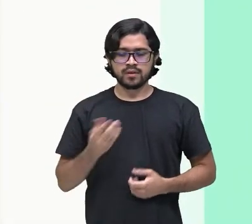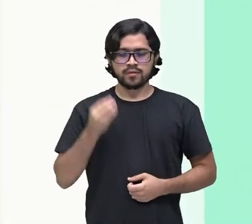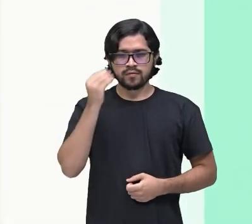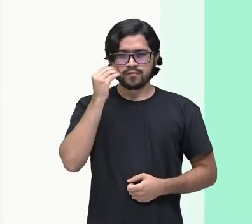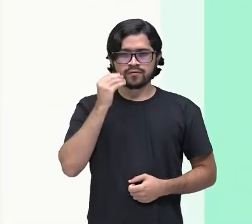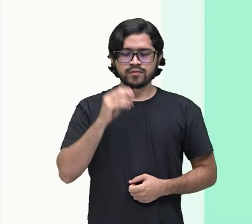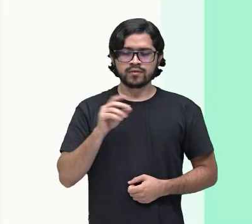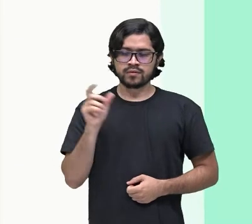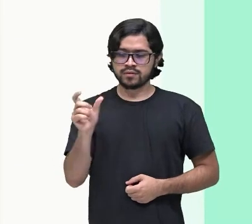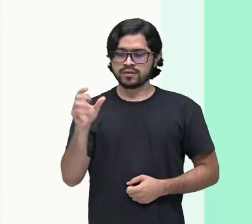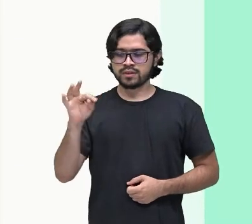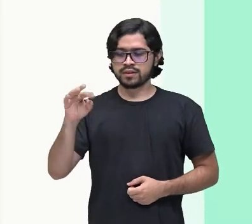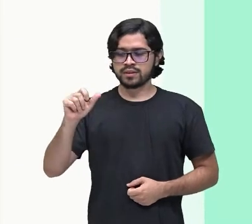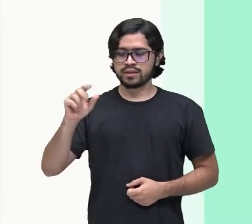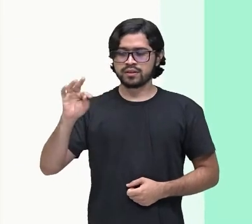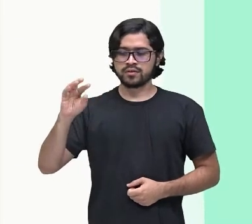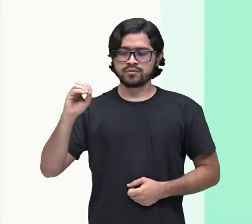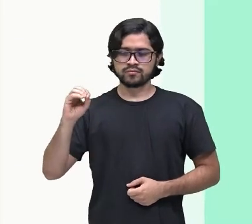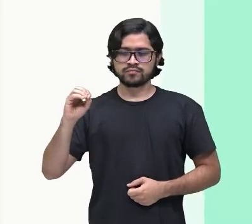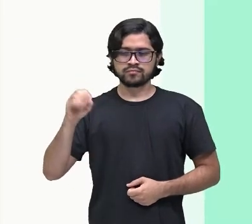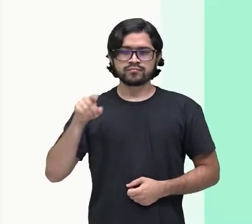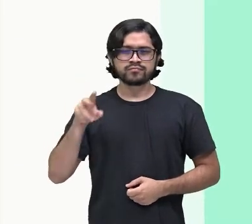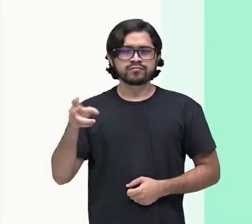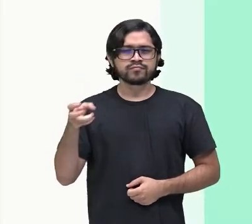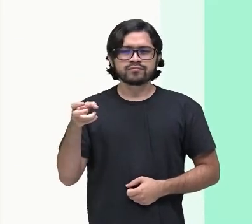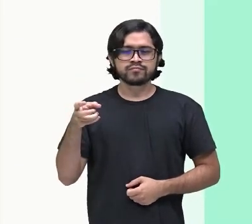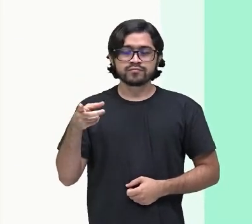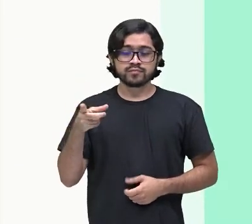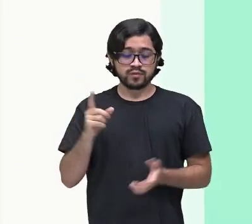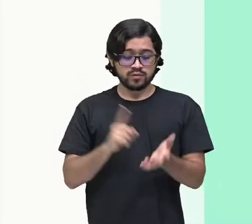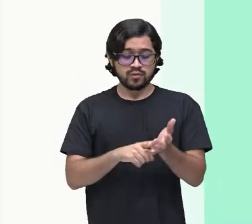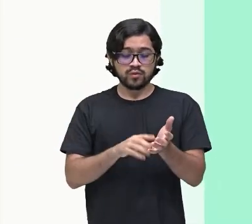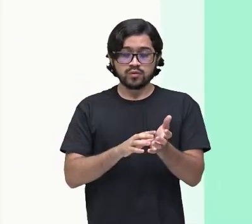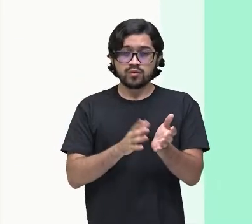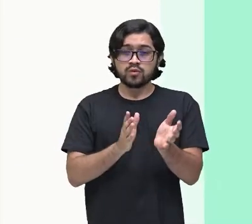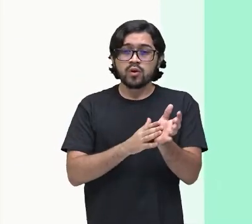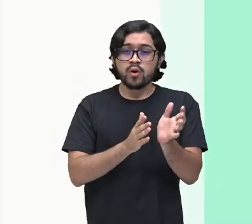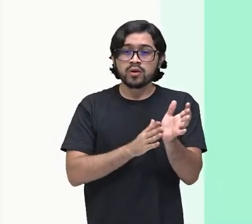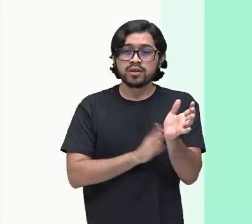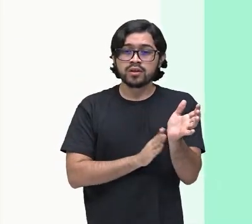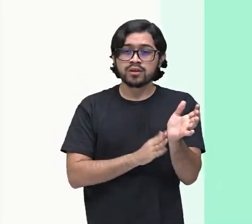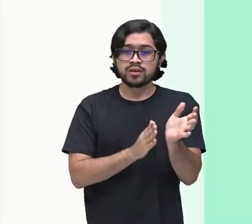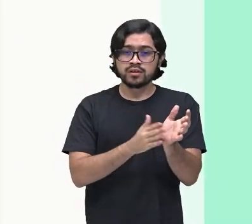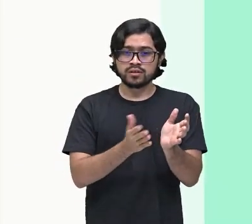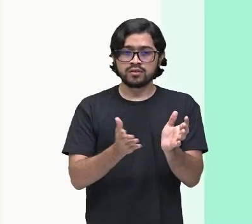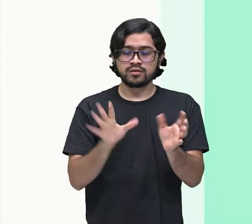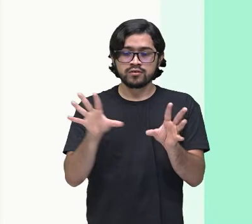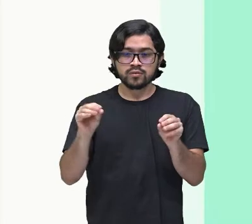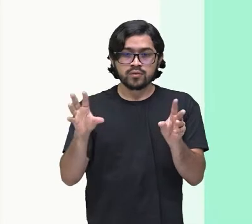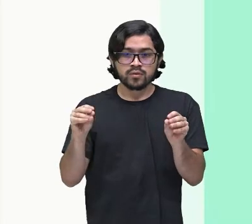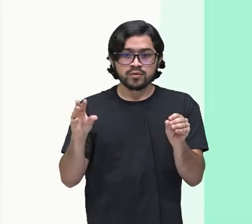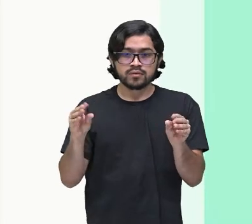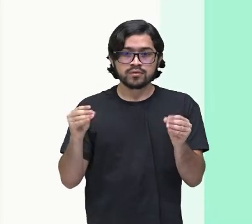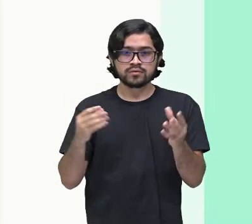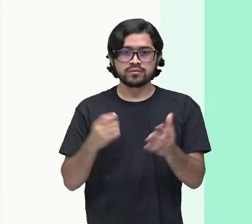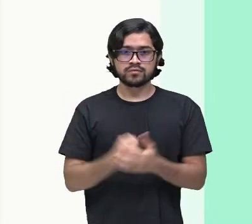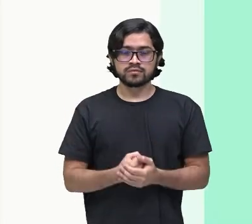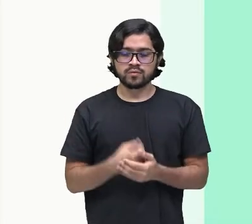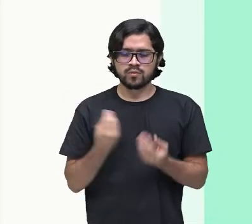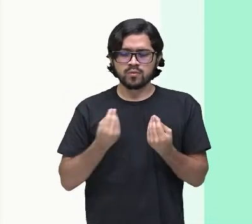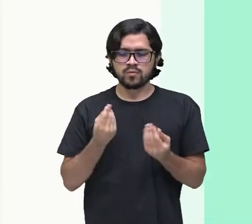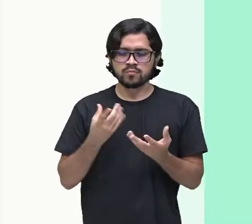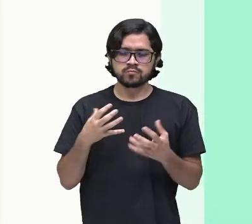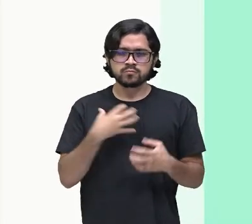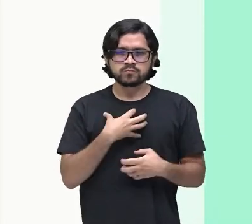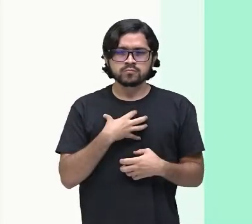tato é o sentido responsável pela percepção do toque, estando relacionado, portanto, com a forma como sentimos o mundo em